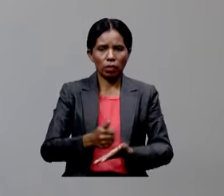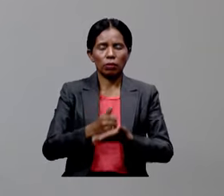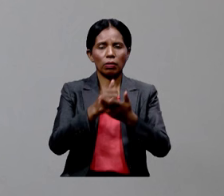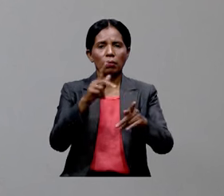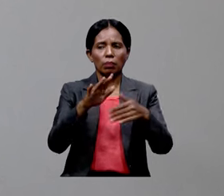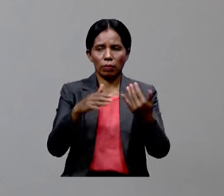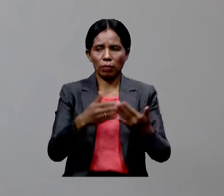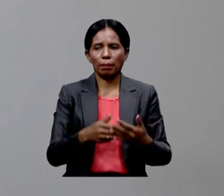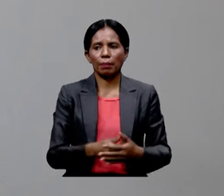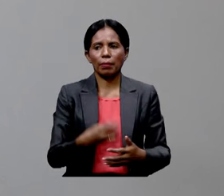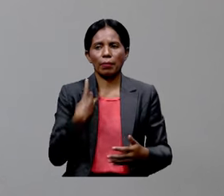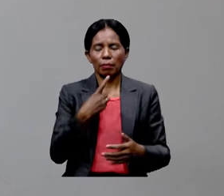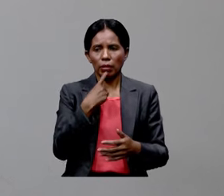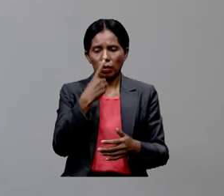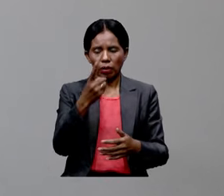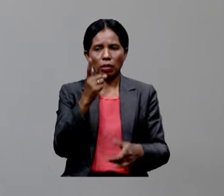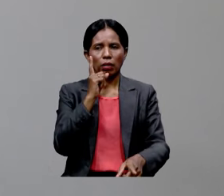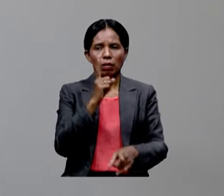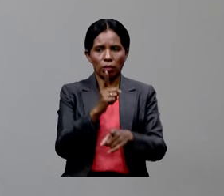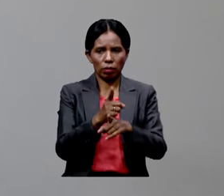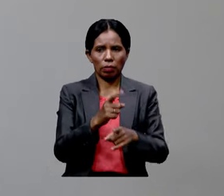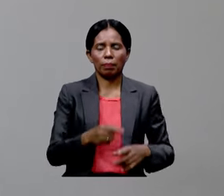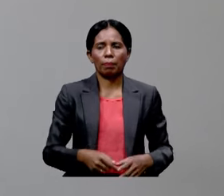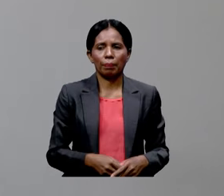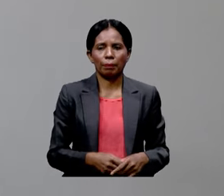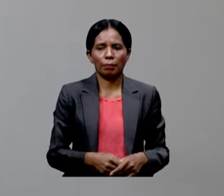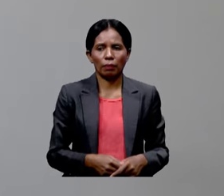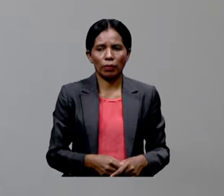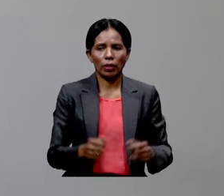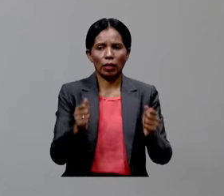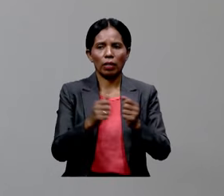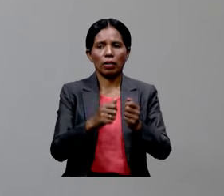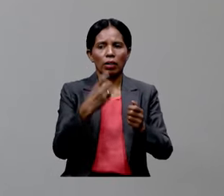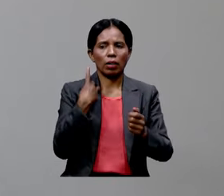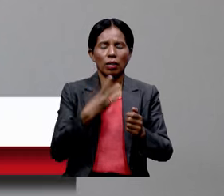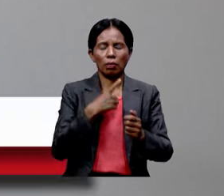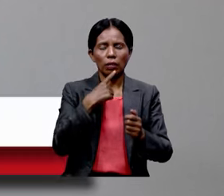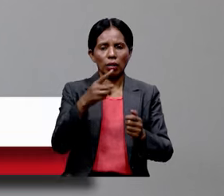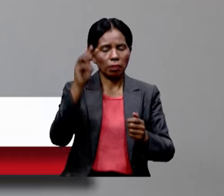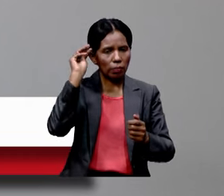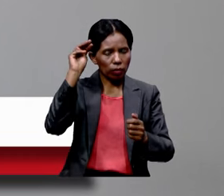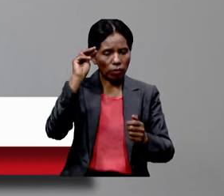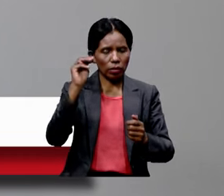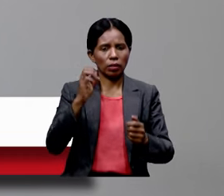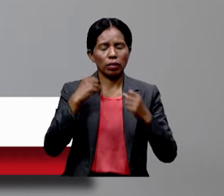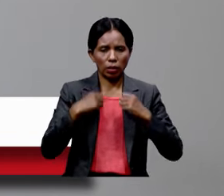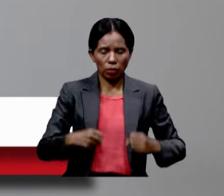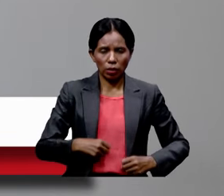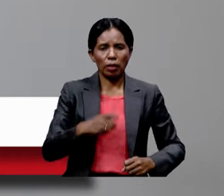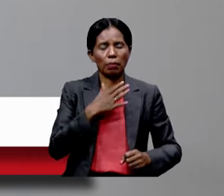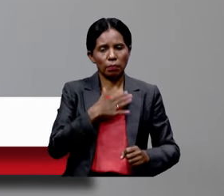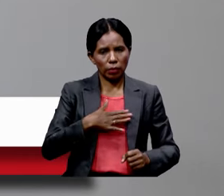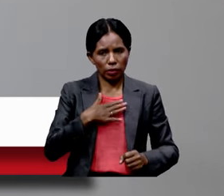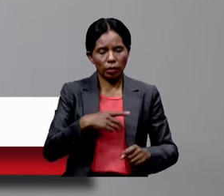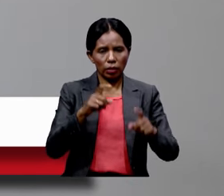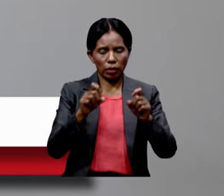comunidade. Eu me recomendo a tebes, e danei ho, ho saída oito anos matéria do Ministério da Saúde favorida, que tem que